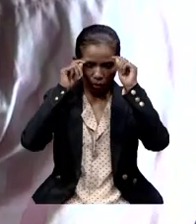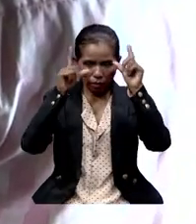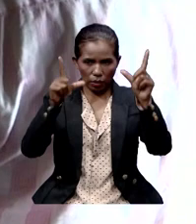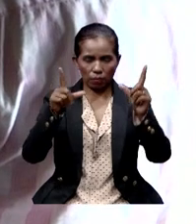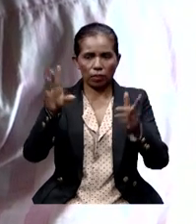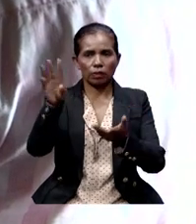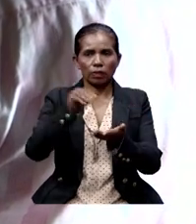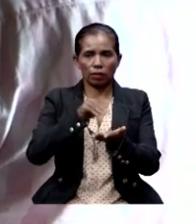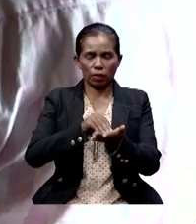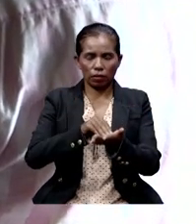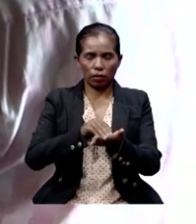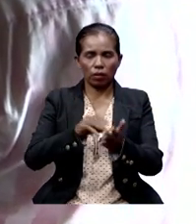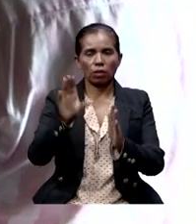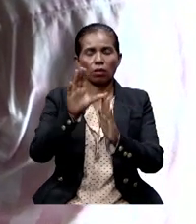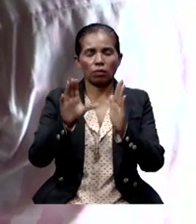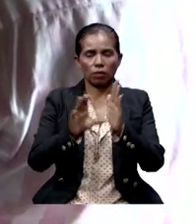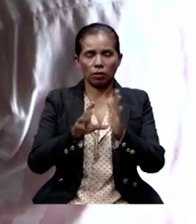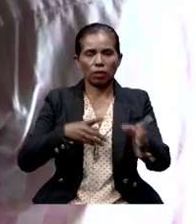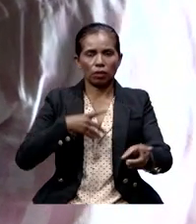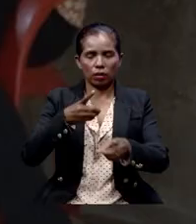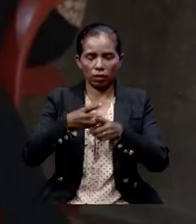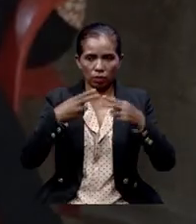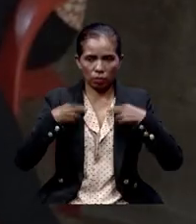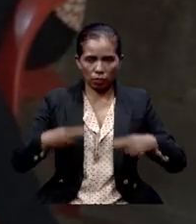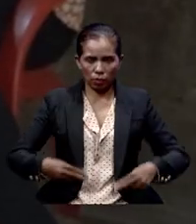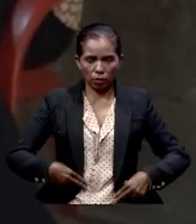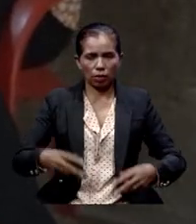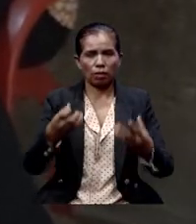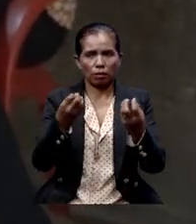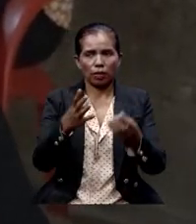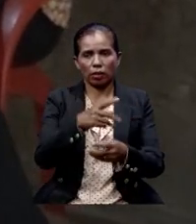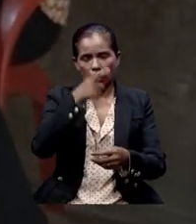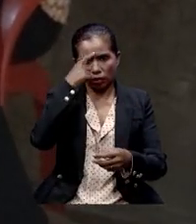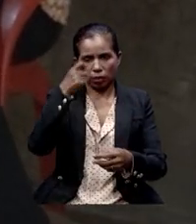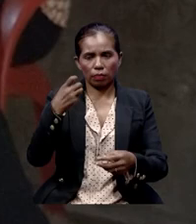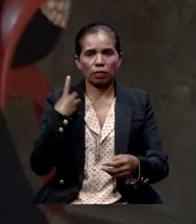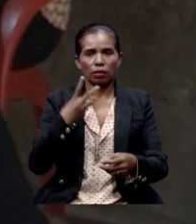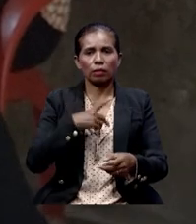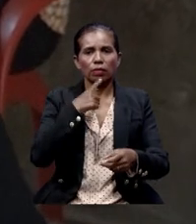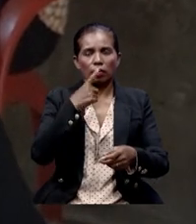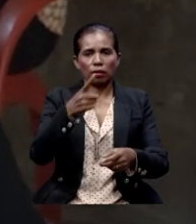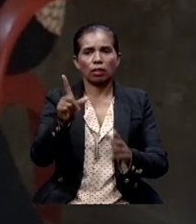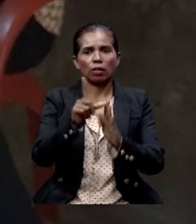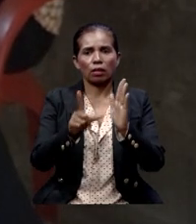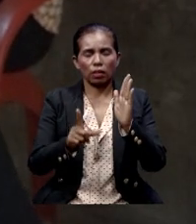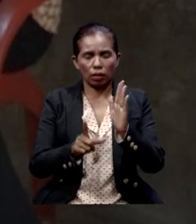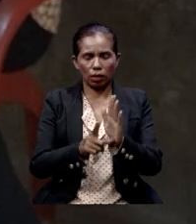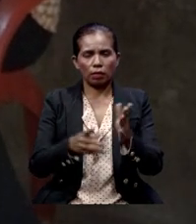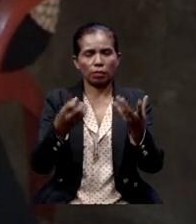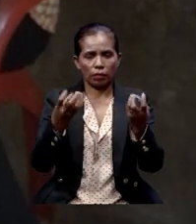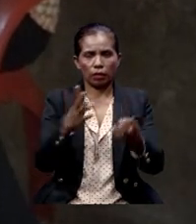opta convenção de direitos humanos né lubo kida tamba ita kestu ona né lei ina hole wan ni